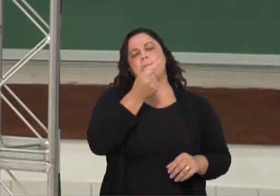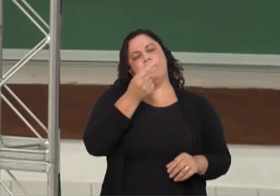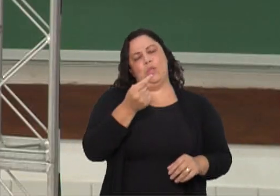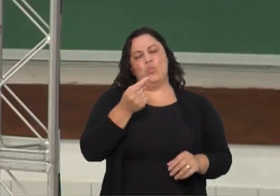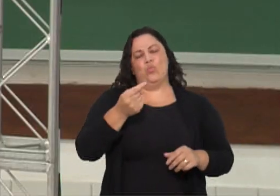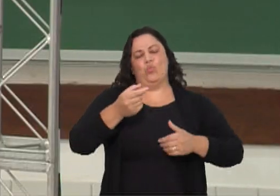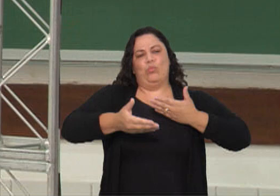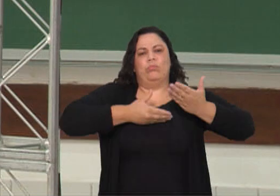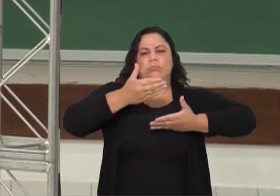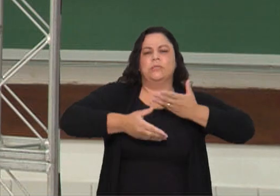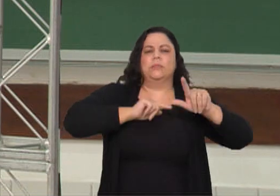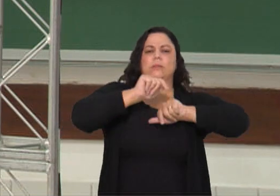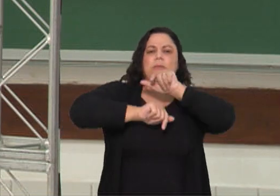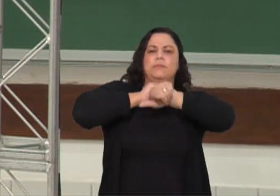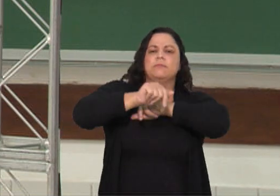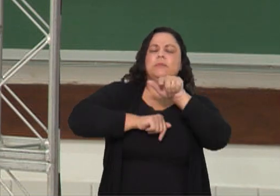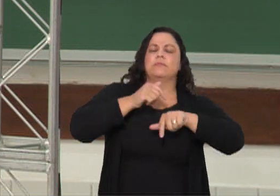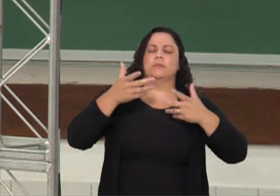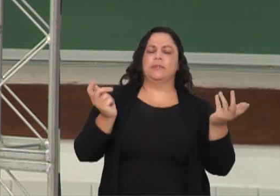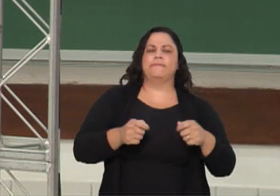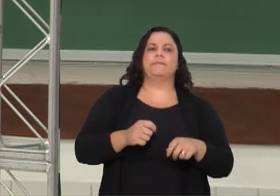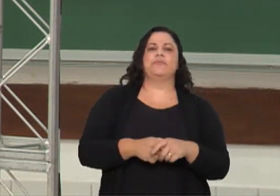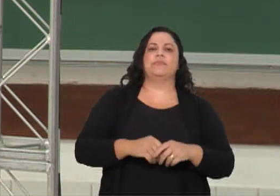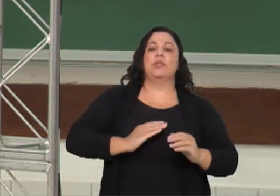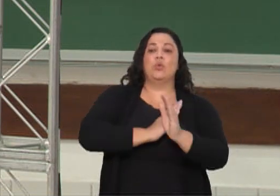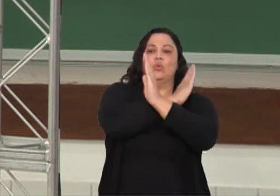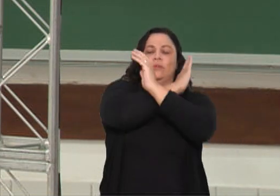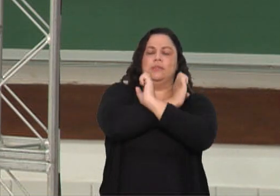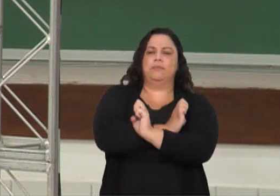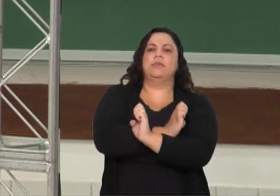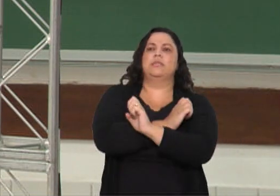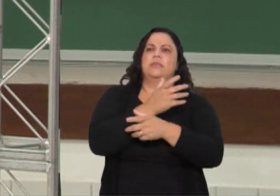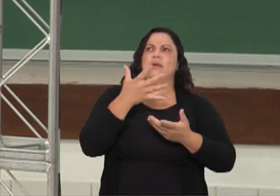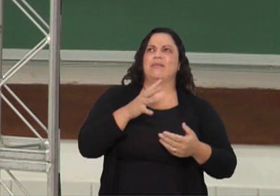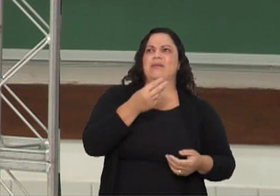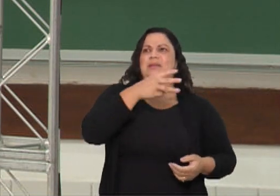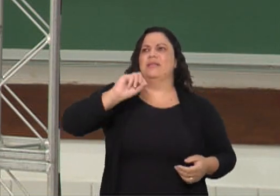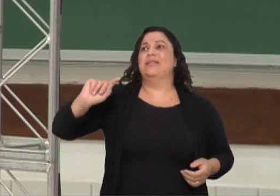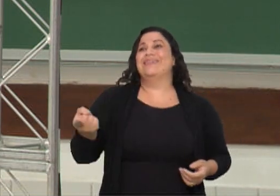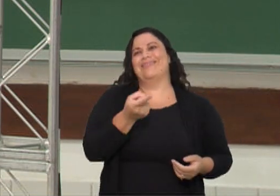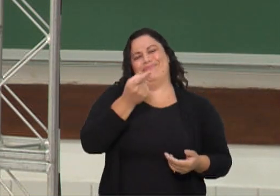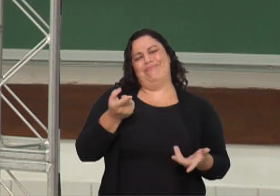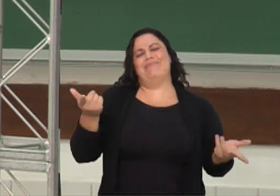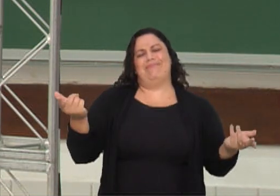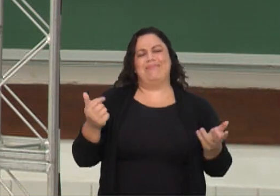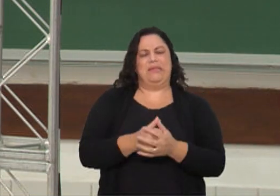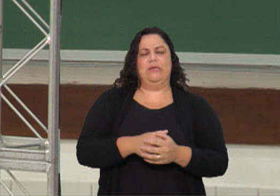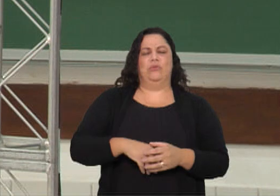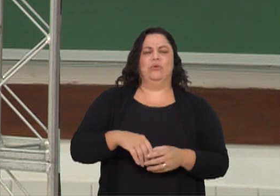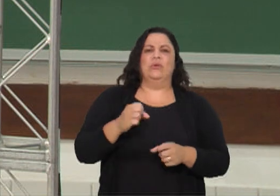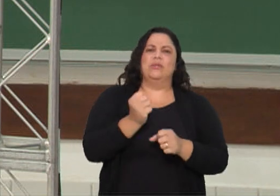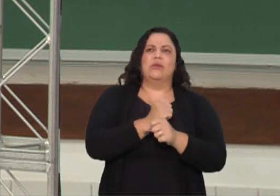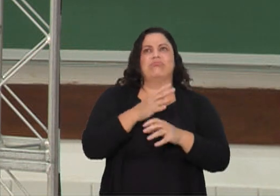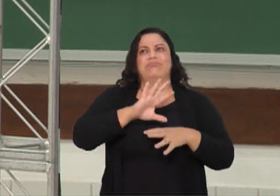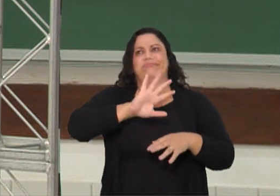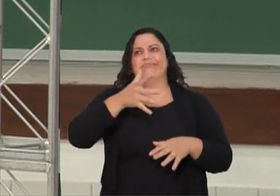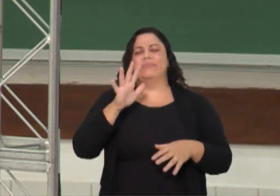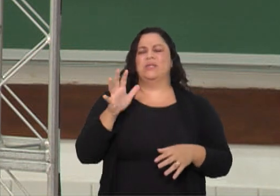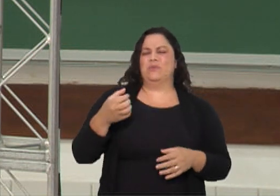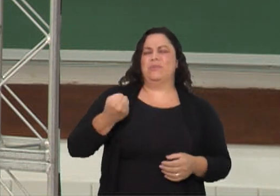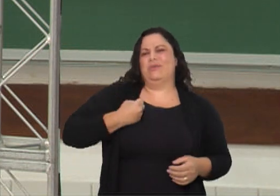era 30 mil. Eu já vi estudos falando também em 70, 80 mil ilotas só. Assim, são números muito imprecisos. Vamos lá, vamos ter